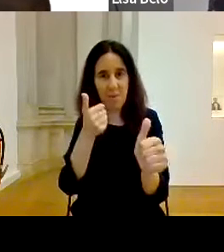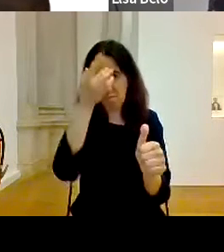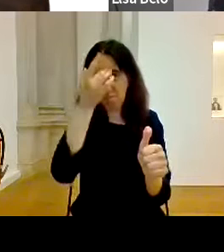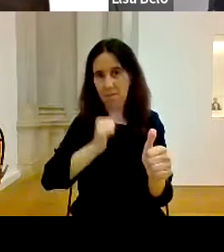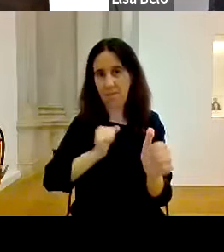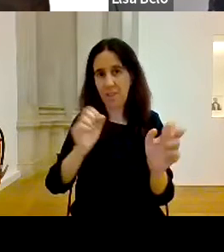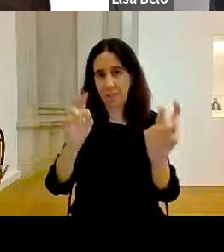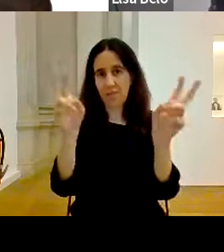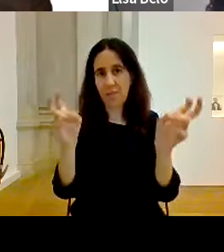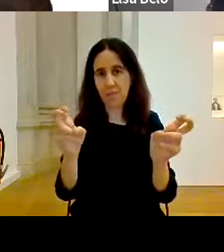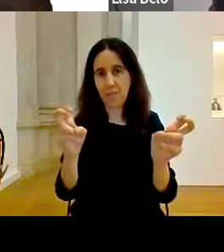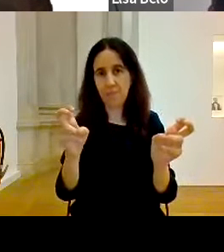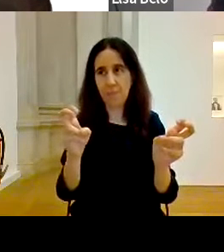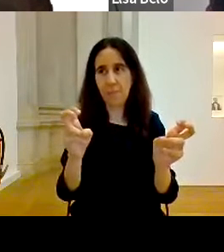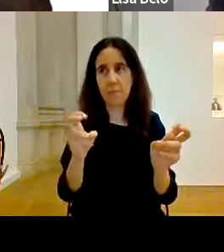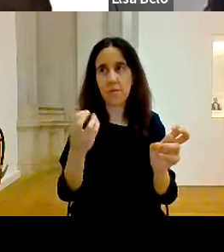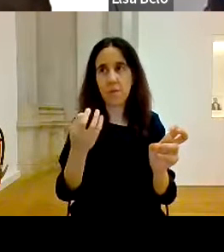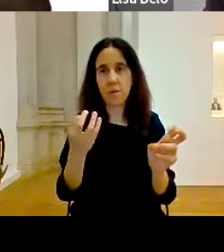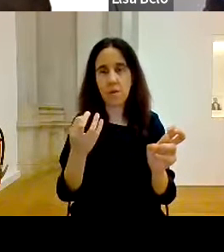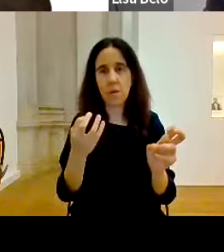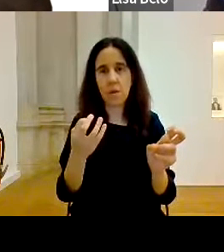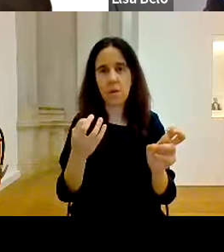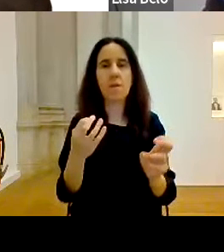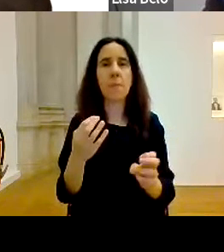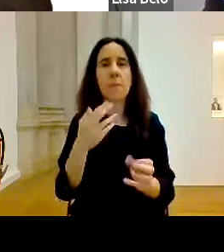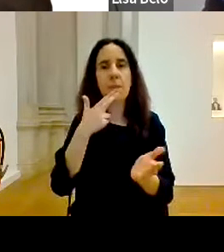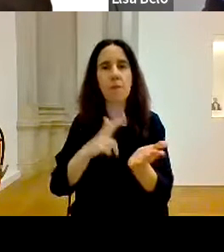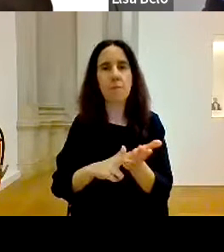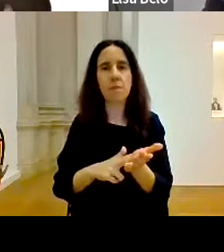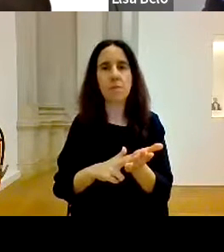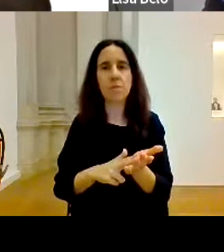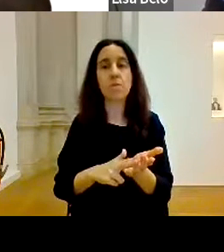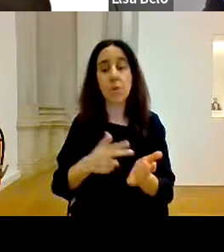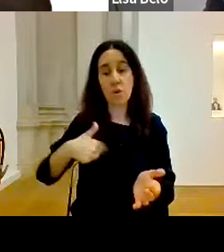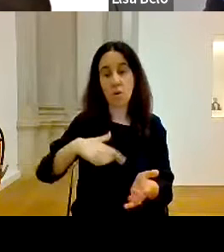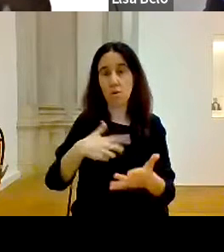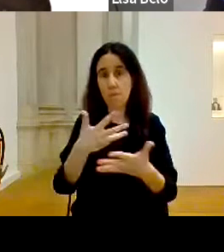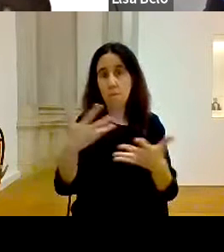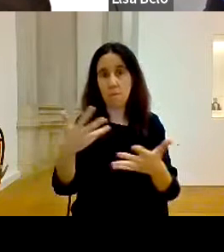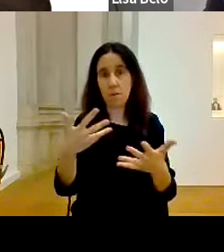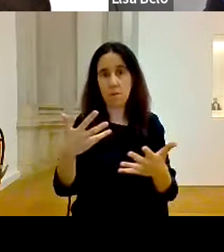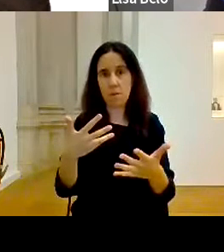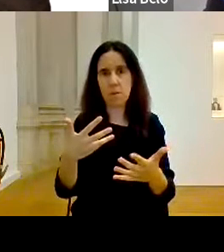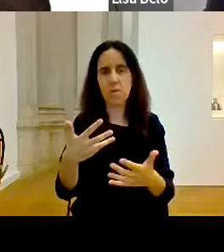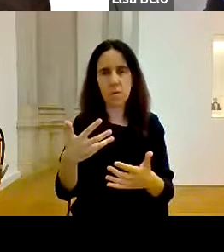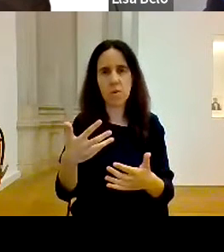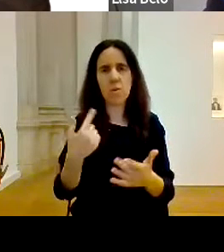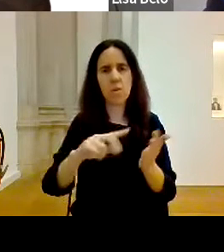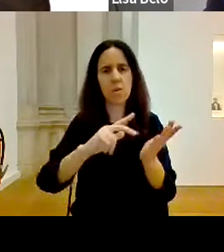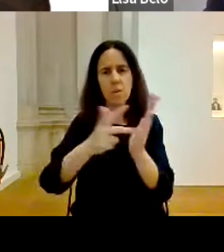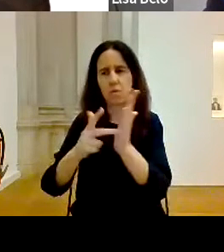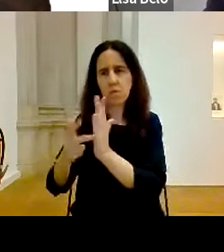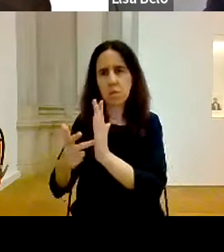tema cultural. Isto é, na verdade, a maior parte de nós tínhamos tecnologia dentro